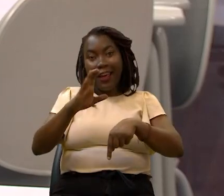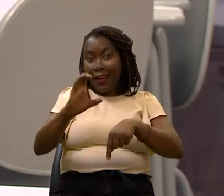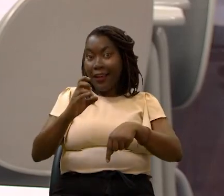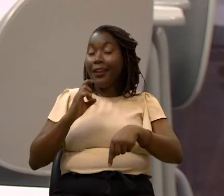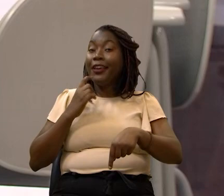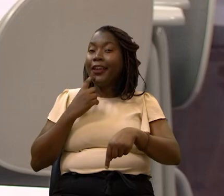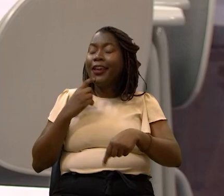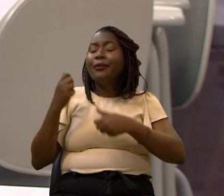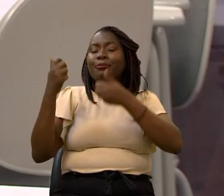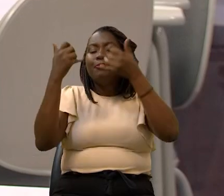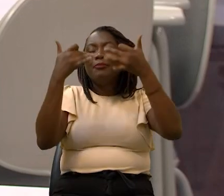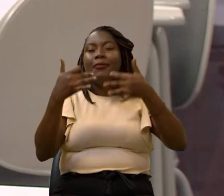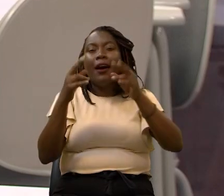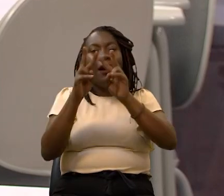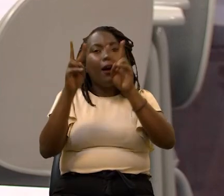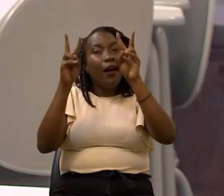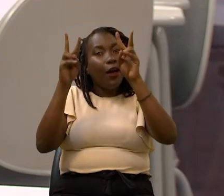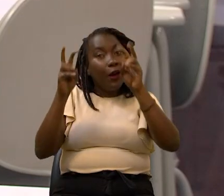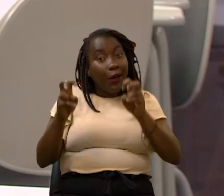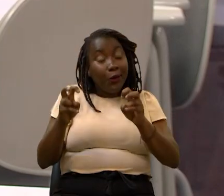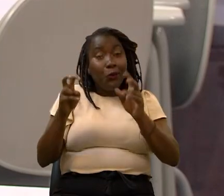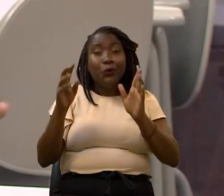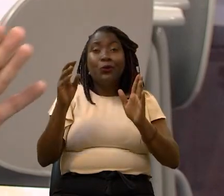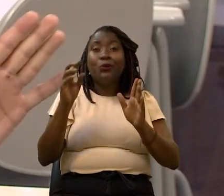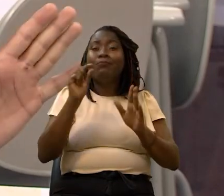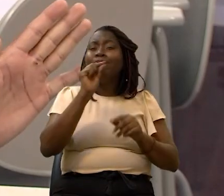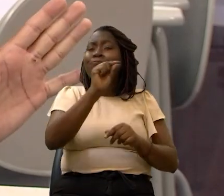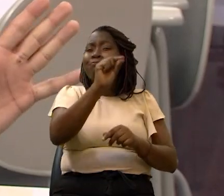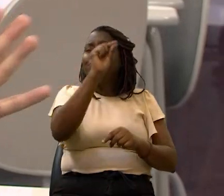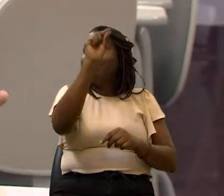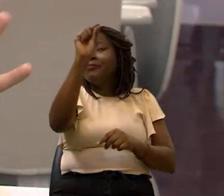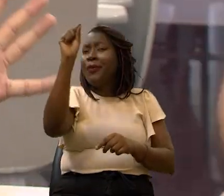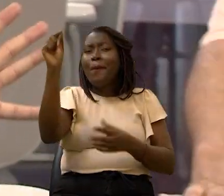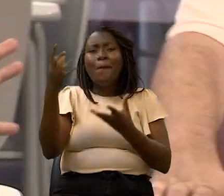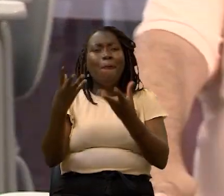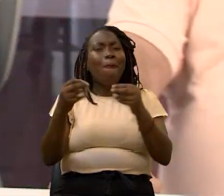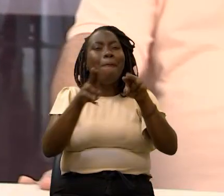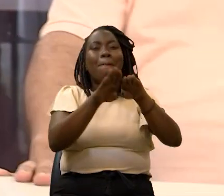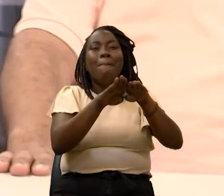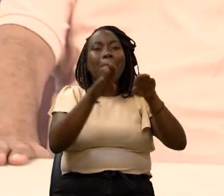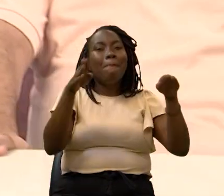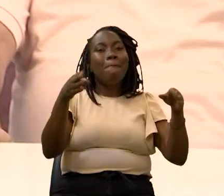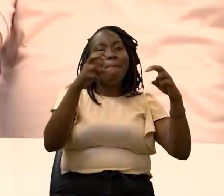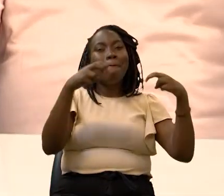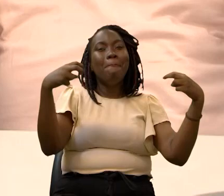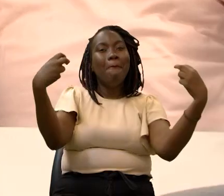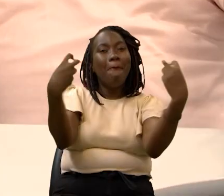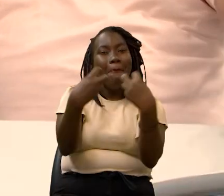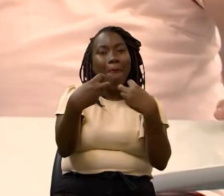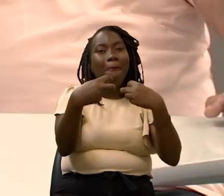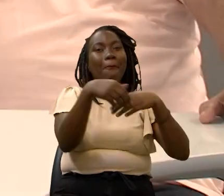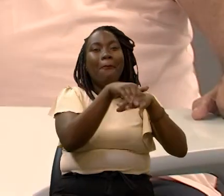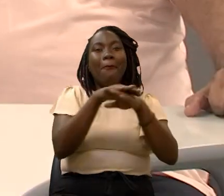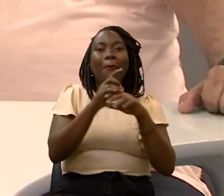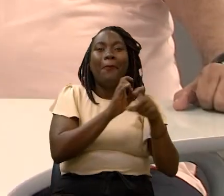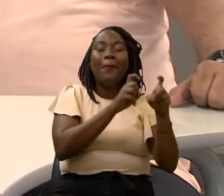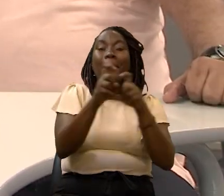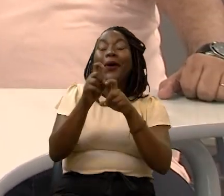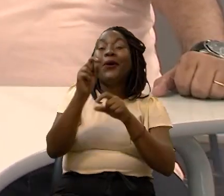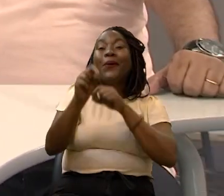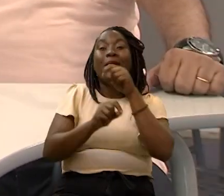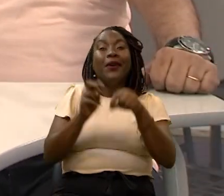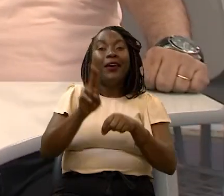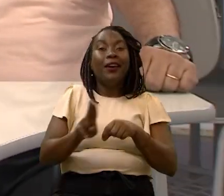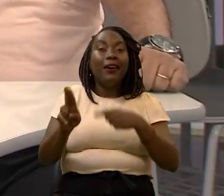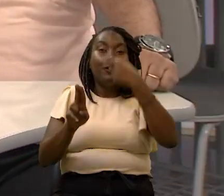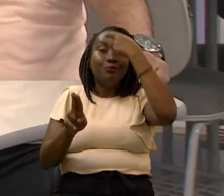Campinas, para a gente falar sobre um assunto, professor, que tem tomado conta de muitas mesas redondas por aí, que é o